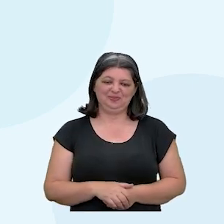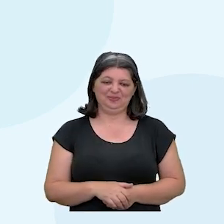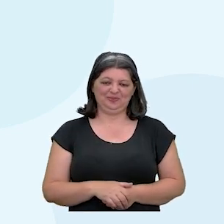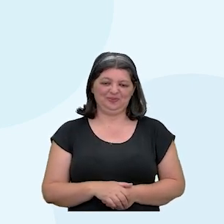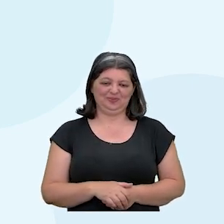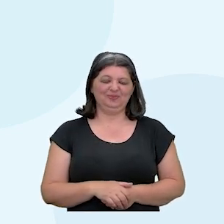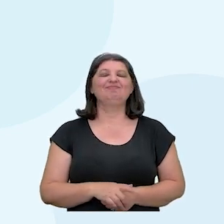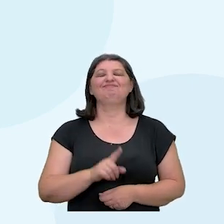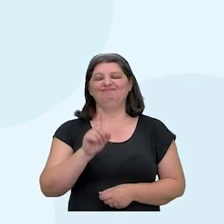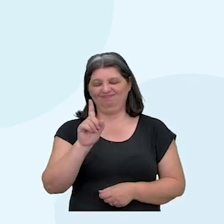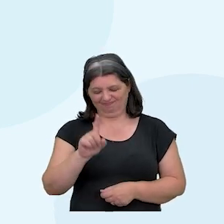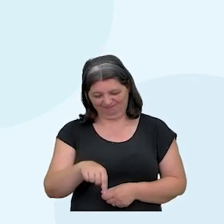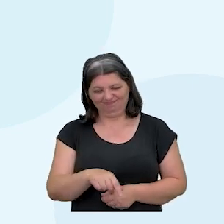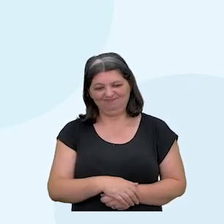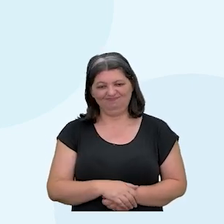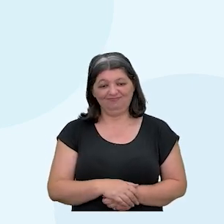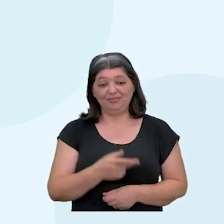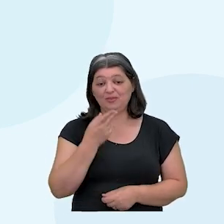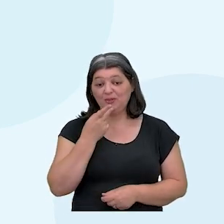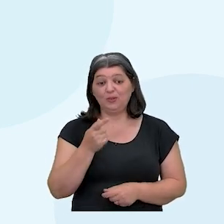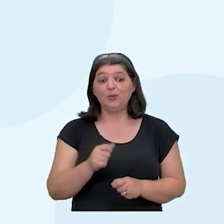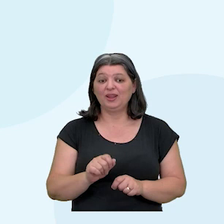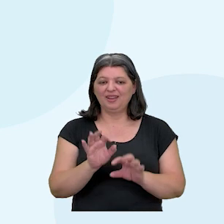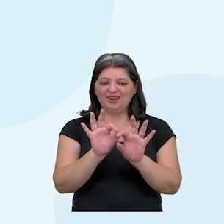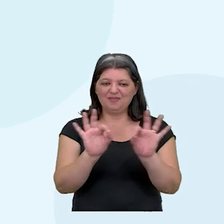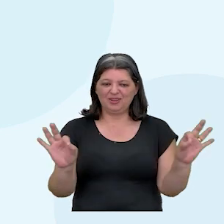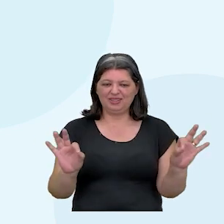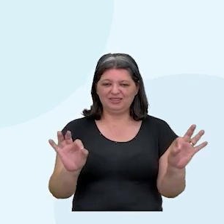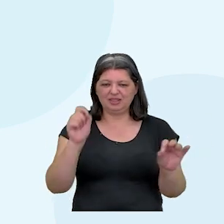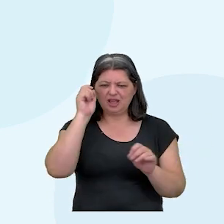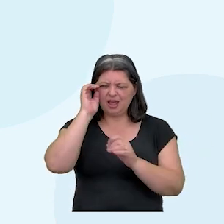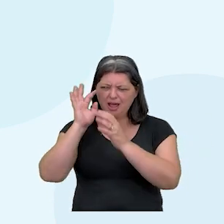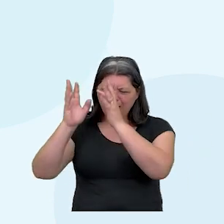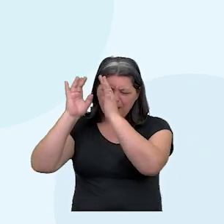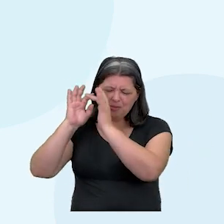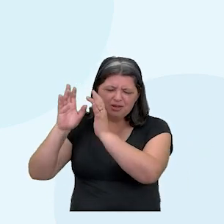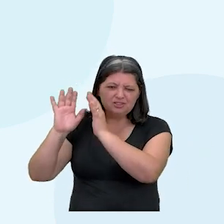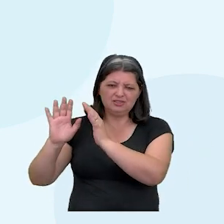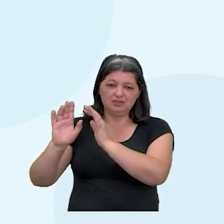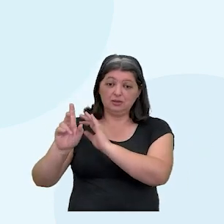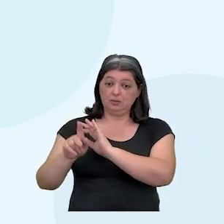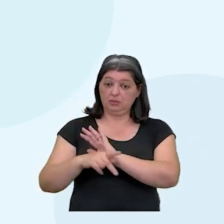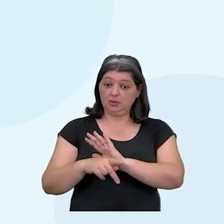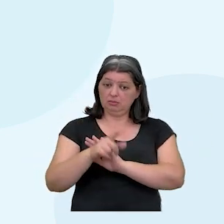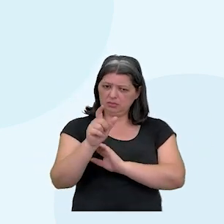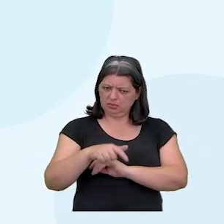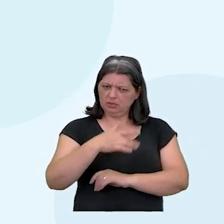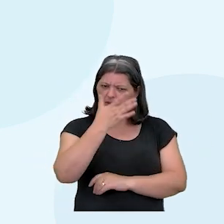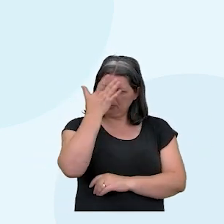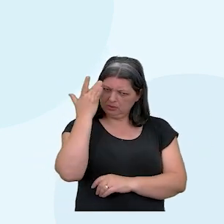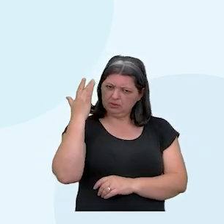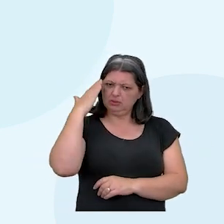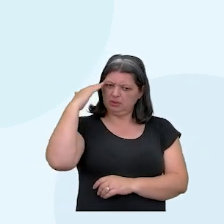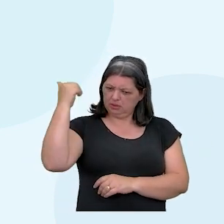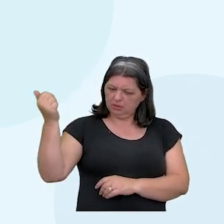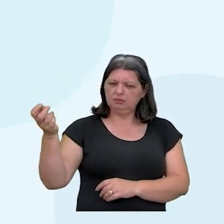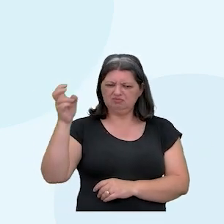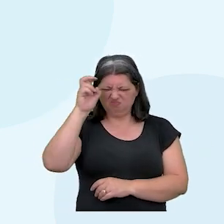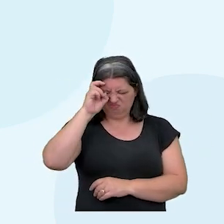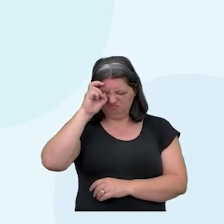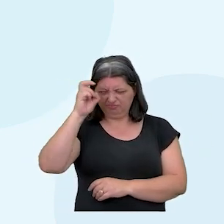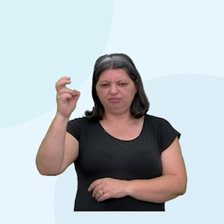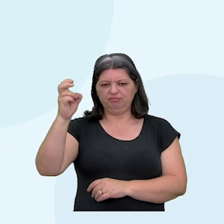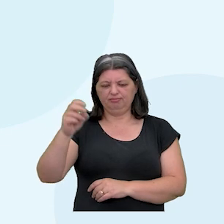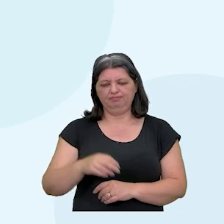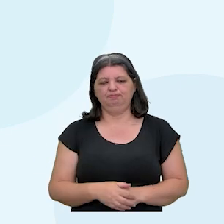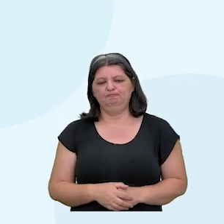Einstein. É isso mesmo. E ele diz assim, ó, a imaginação, ó, imagina o Einstein falando isso. Um cara muito sabido, um cara cheio de conhecimento.